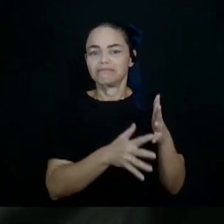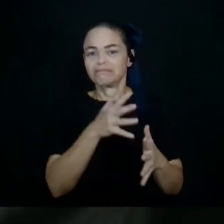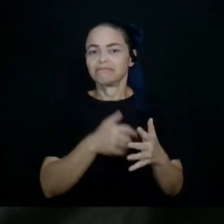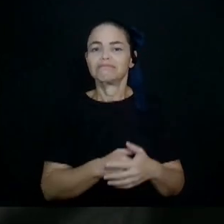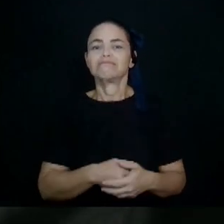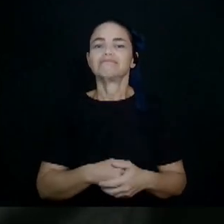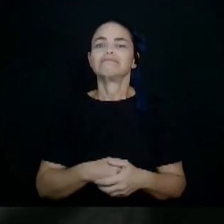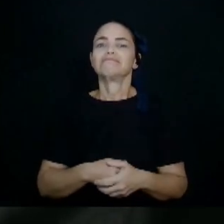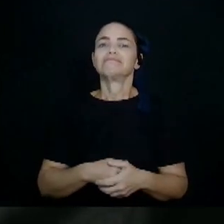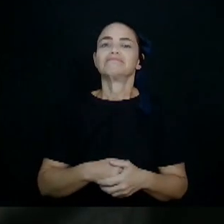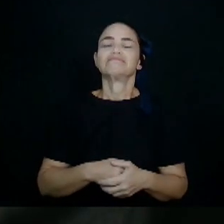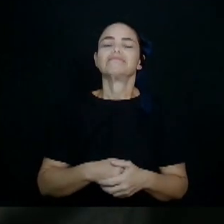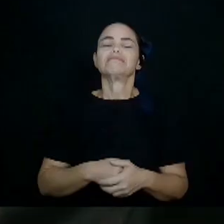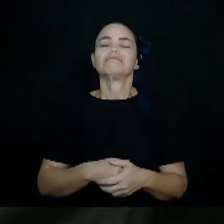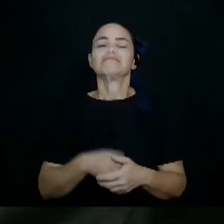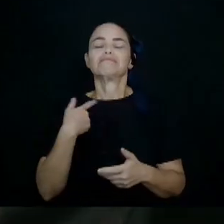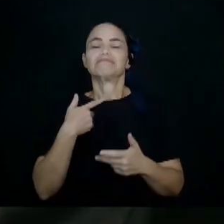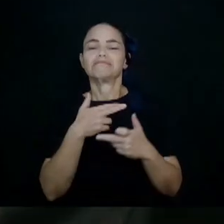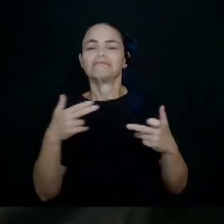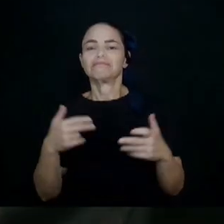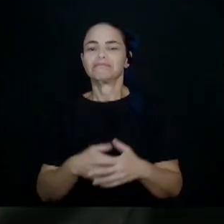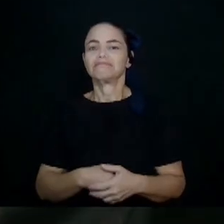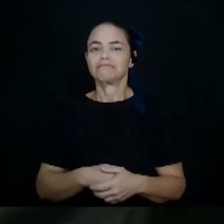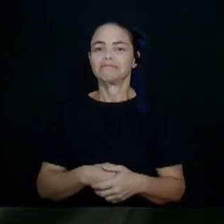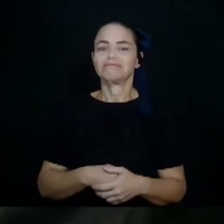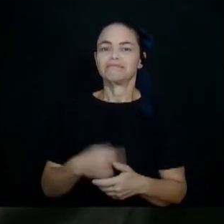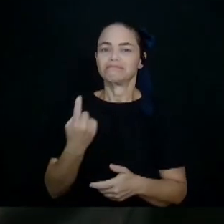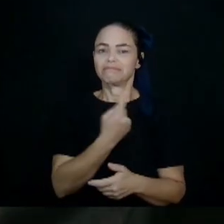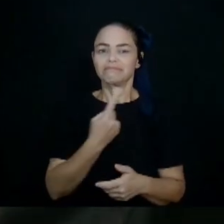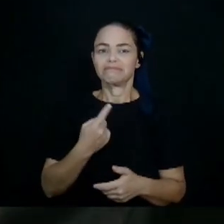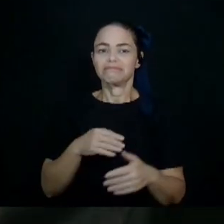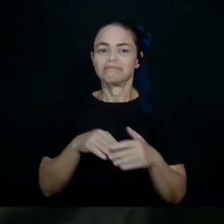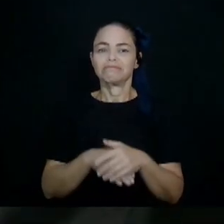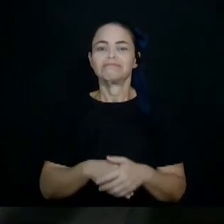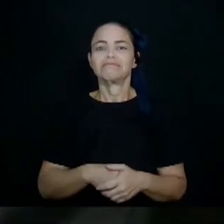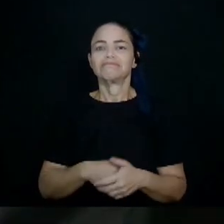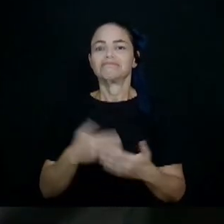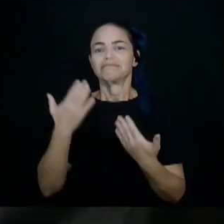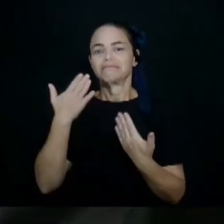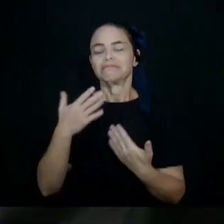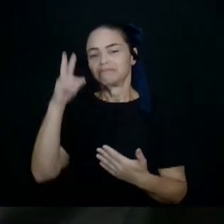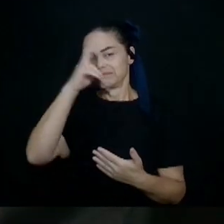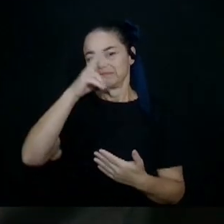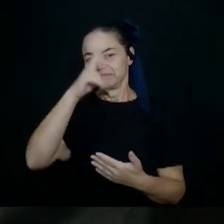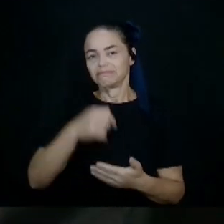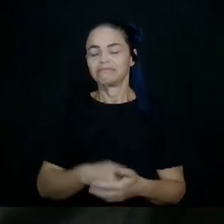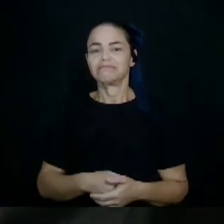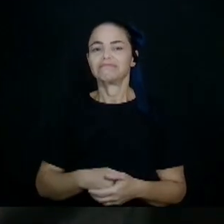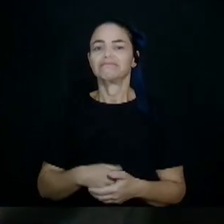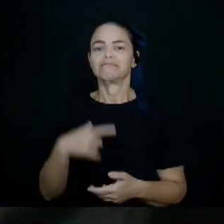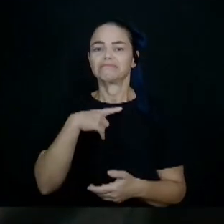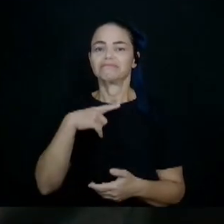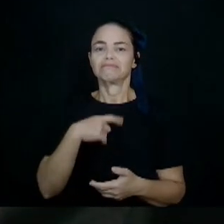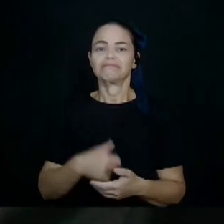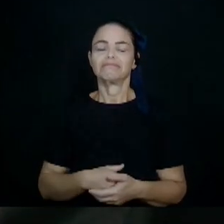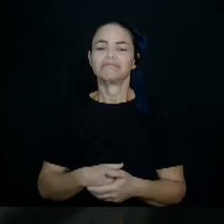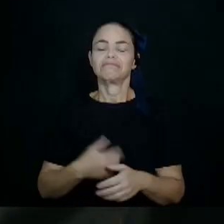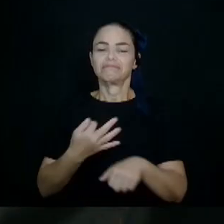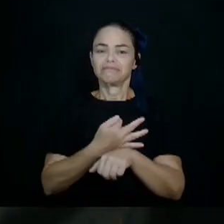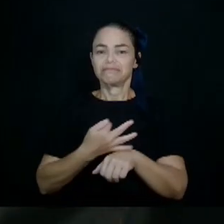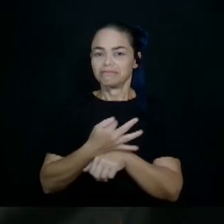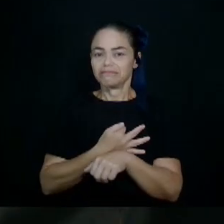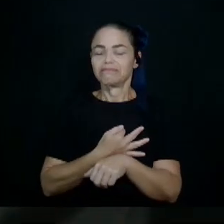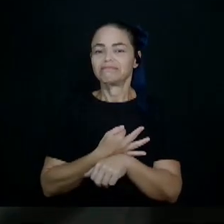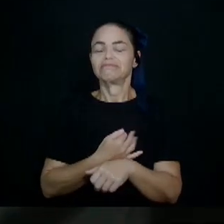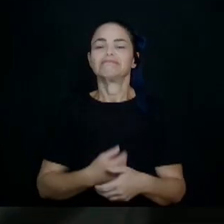ficar refém de tudo aquilo que nós estamos guardando. Quero lembrar você que nós temos aí um feriado prolongado, muita gente